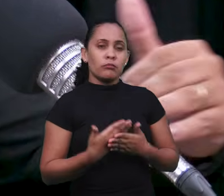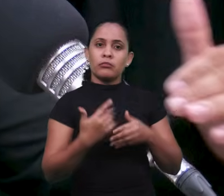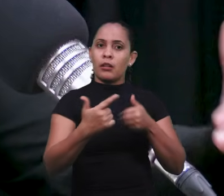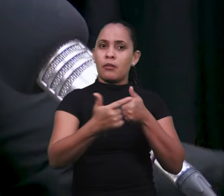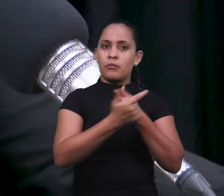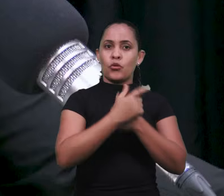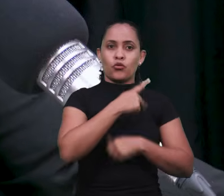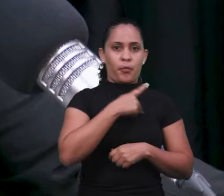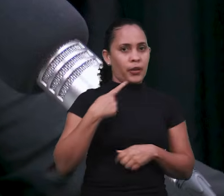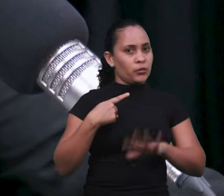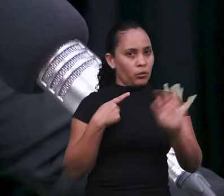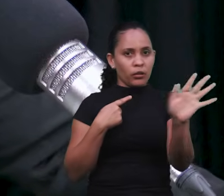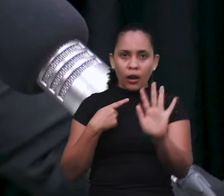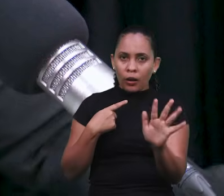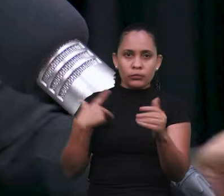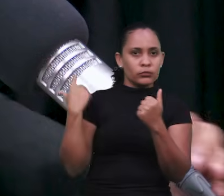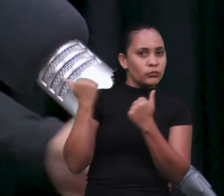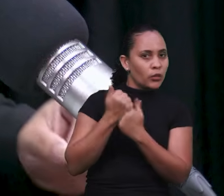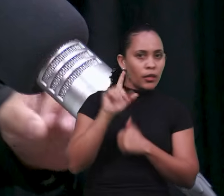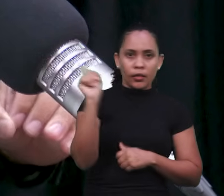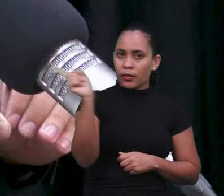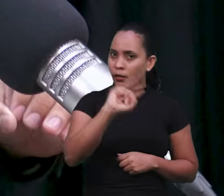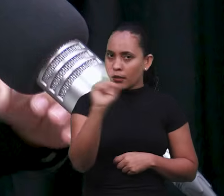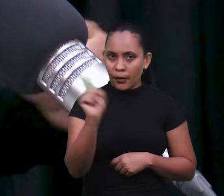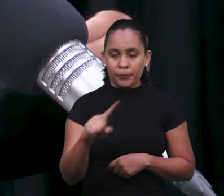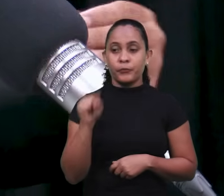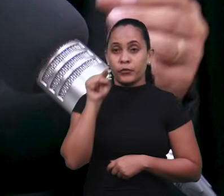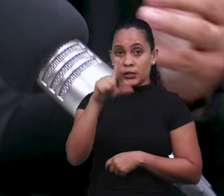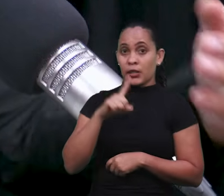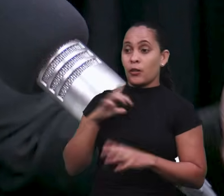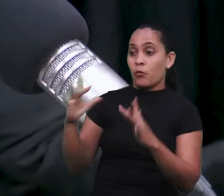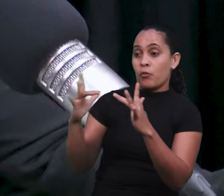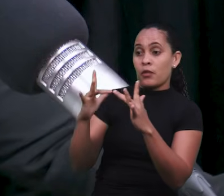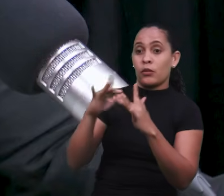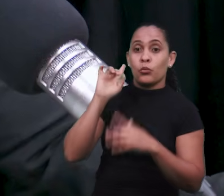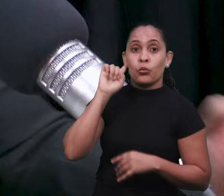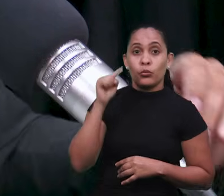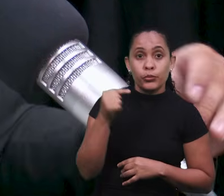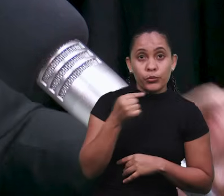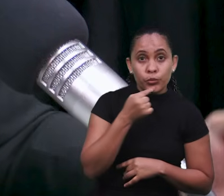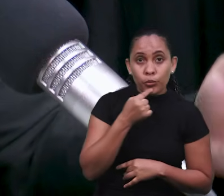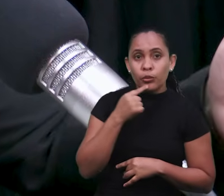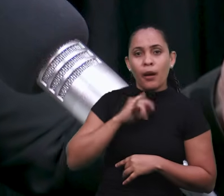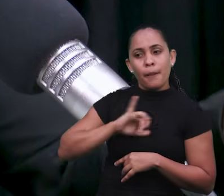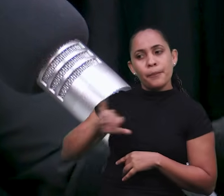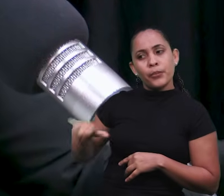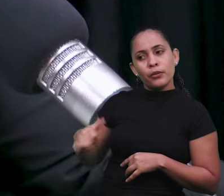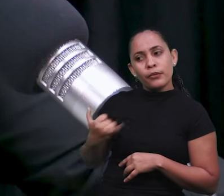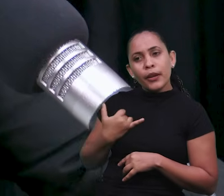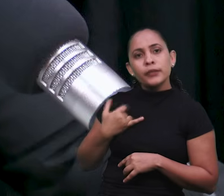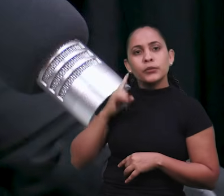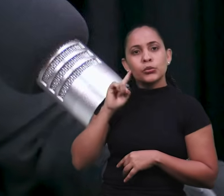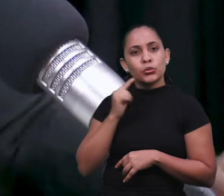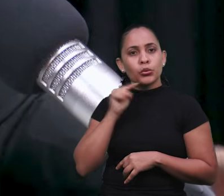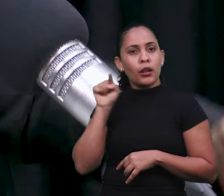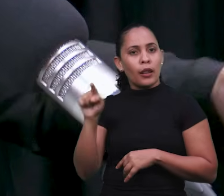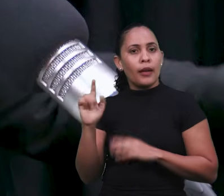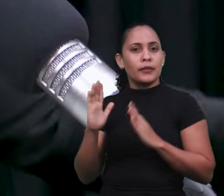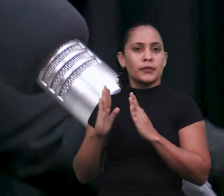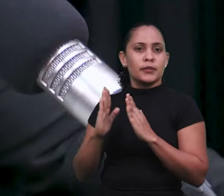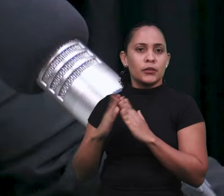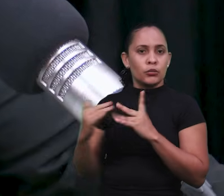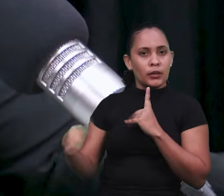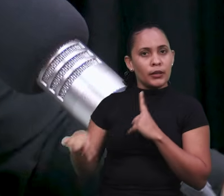não precisa ter um vínculo. Até porque você nunca teve contato com o surdo antes na sua vida, Uhum. aproveita a oportunidade de você ter um surdo na sua igreja, na